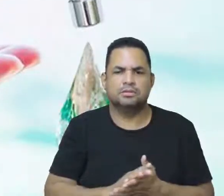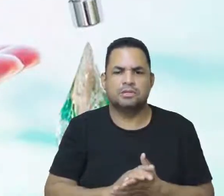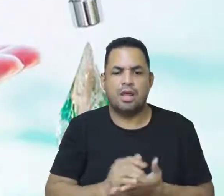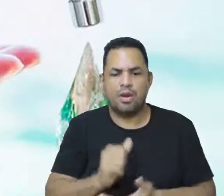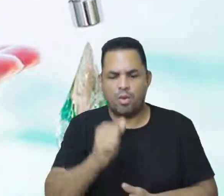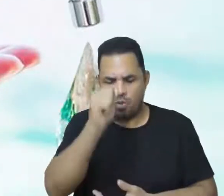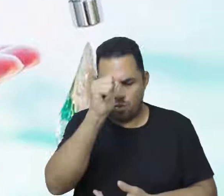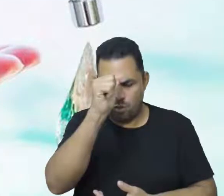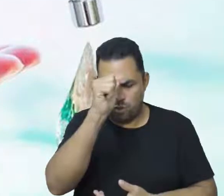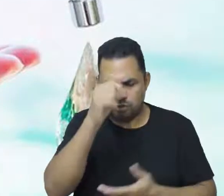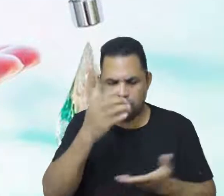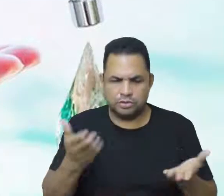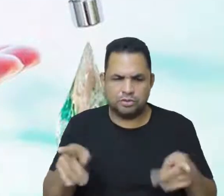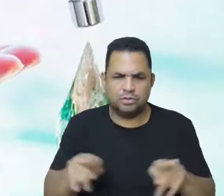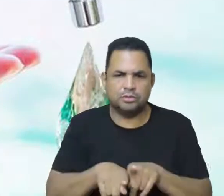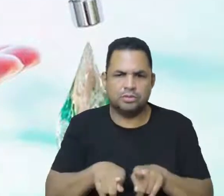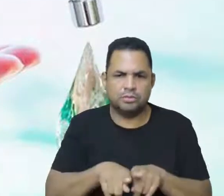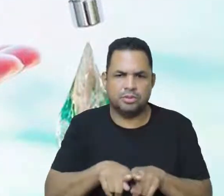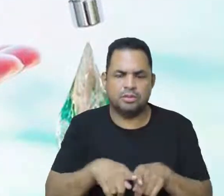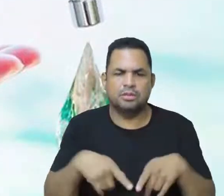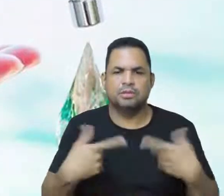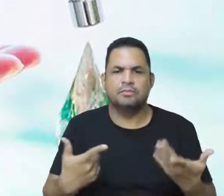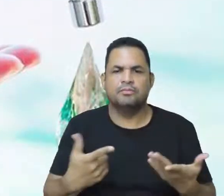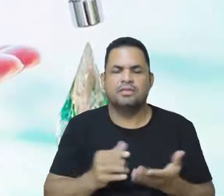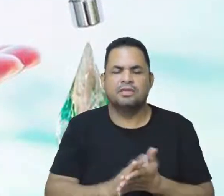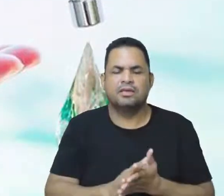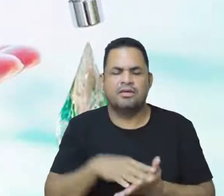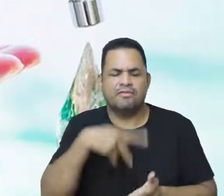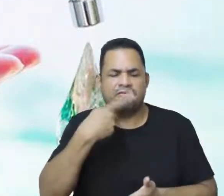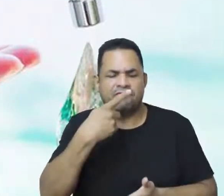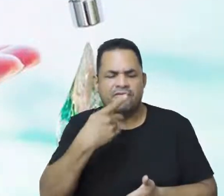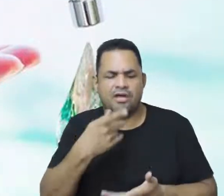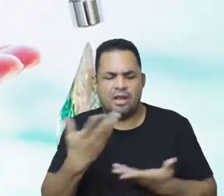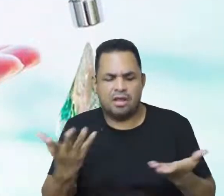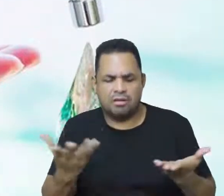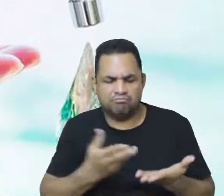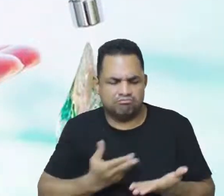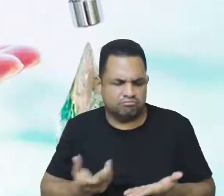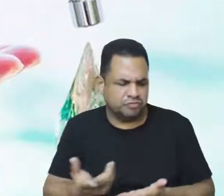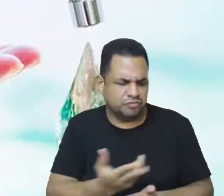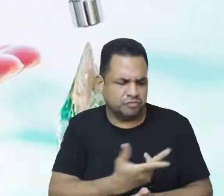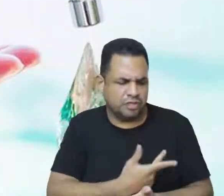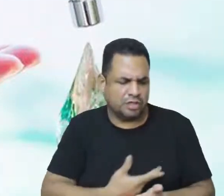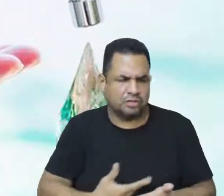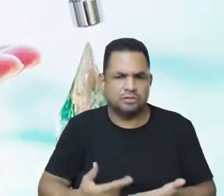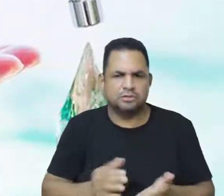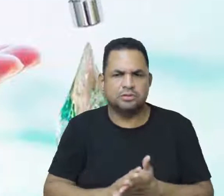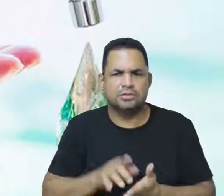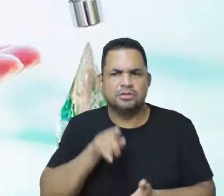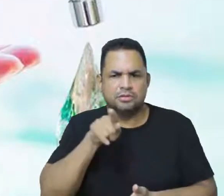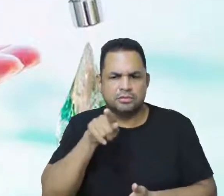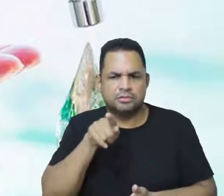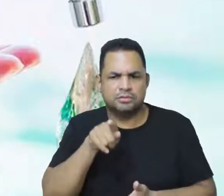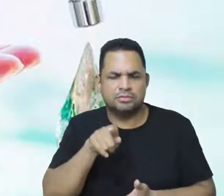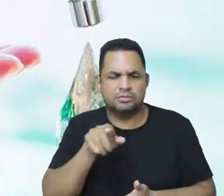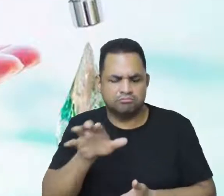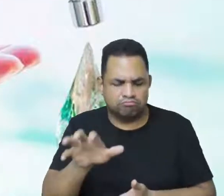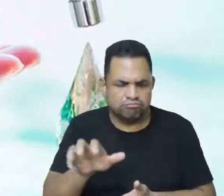Portanto, poderíamos ficar aqui vários instantes falando disso aí. E você, já pegou o